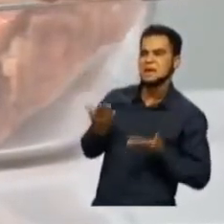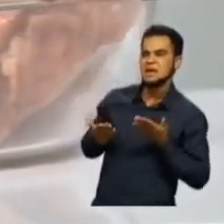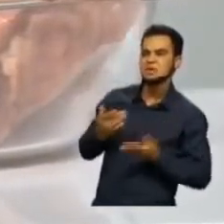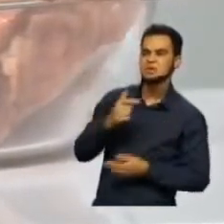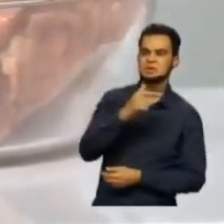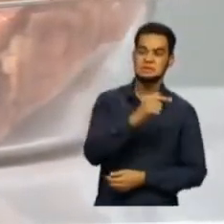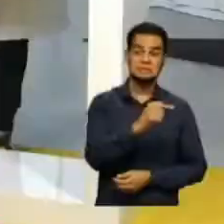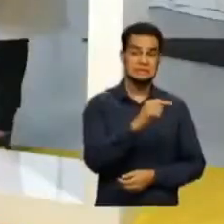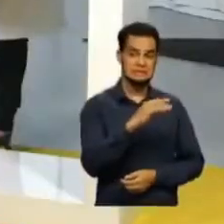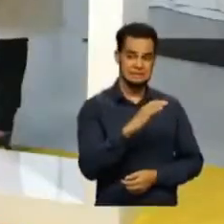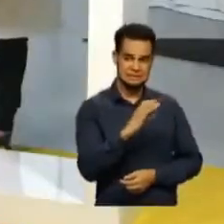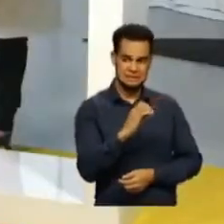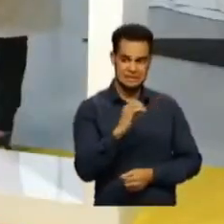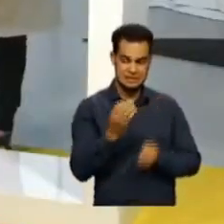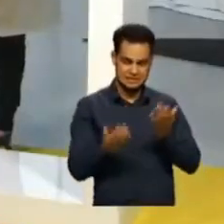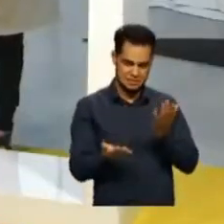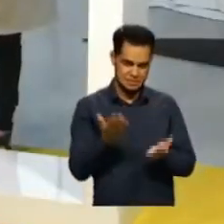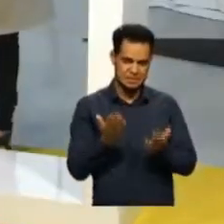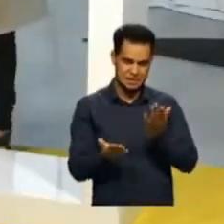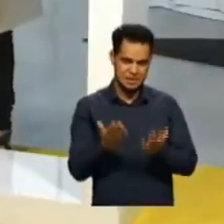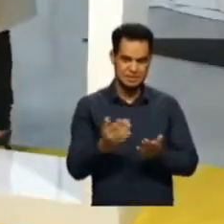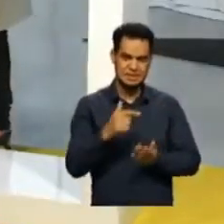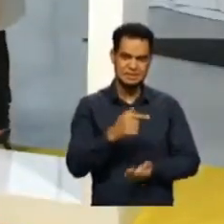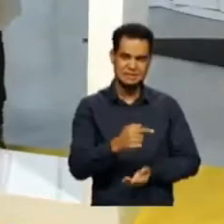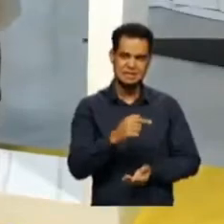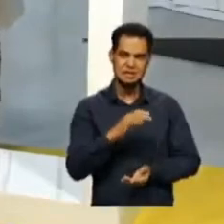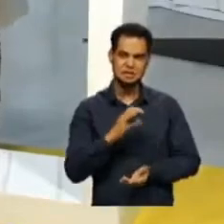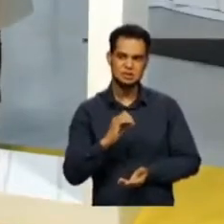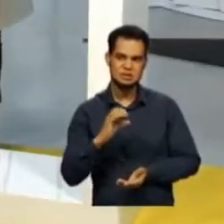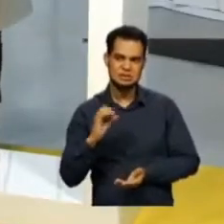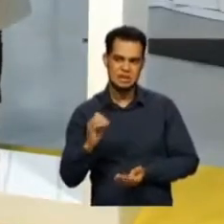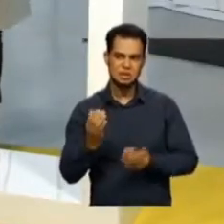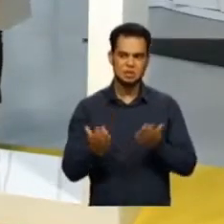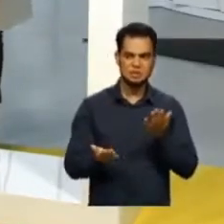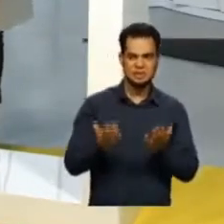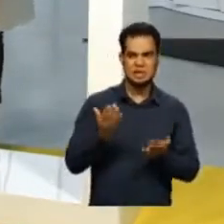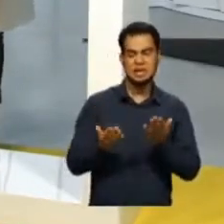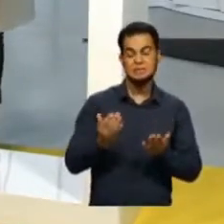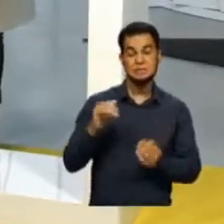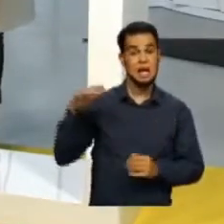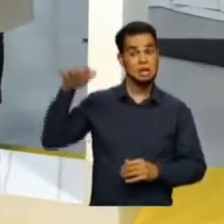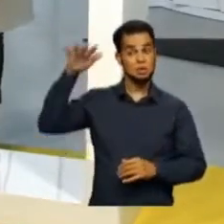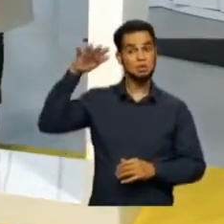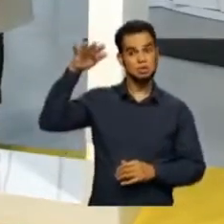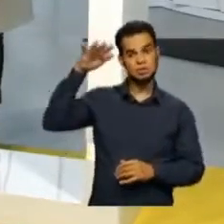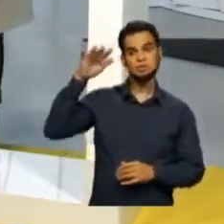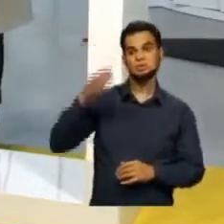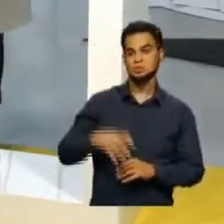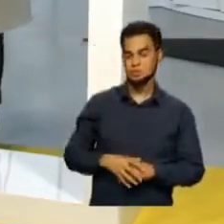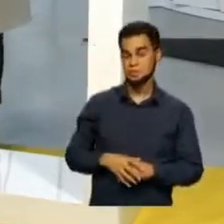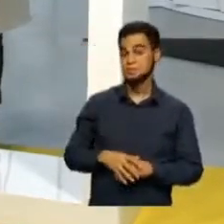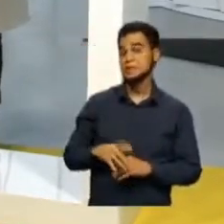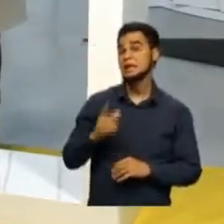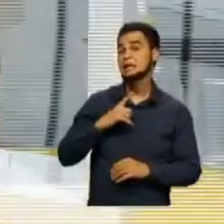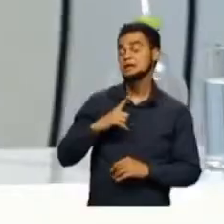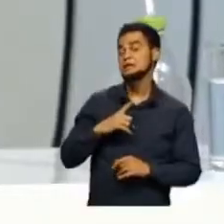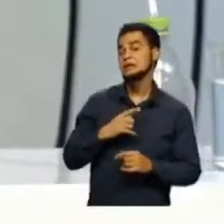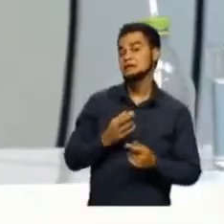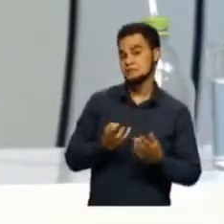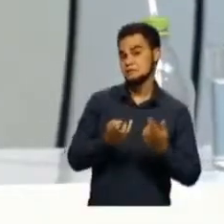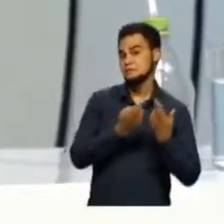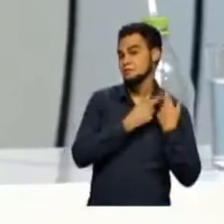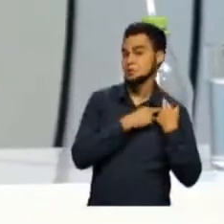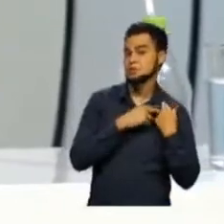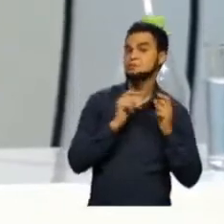700 gramas, né? O pulmão adulto de um ser humano. E ele tem uma função muito importante aí no processo